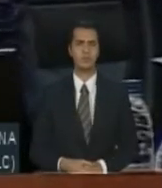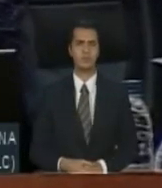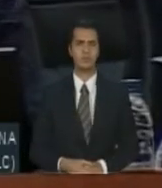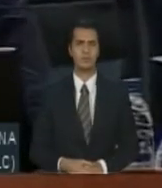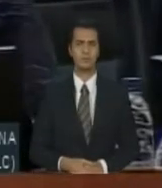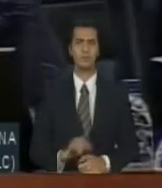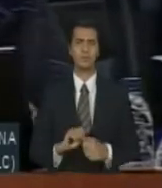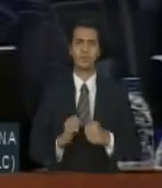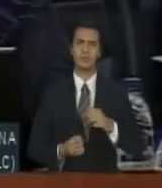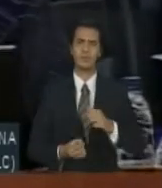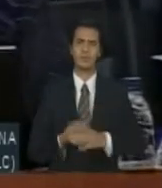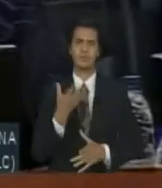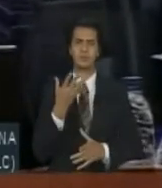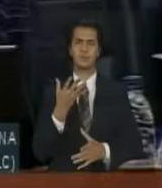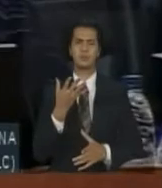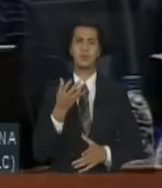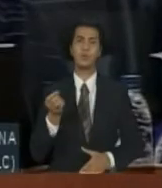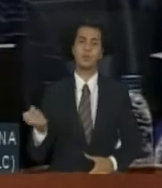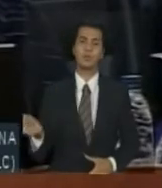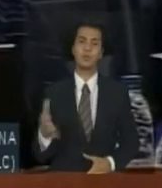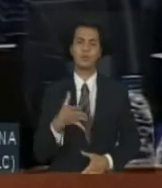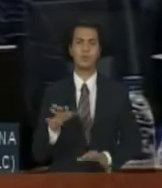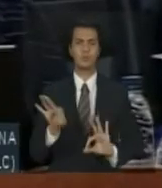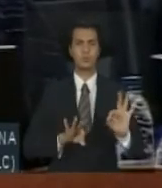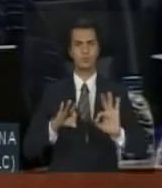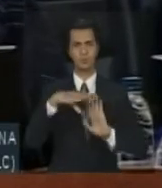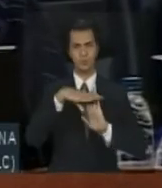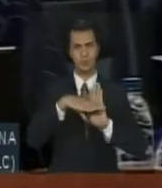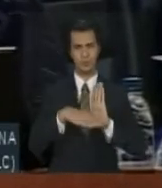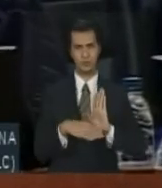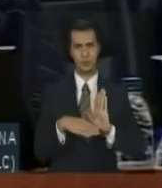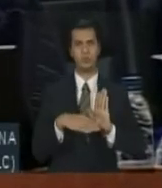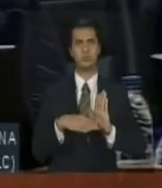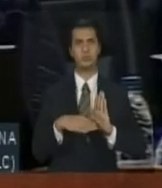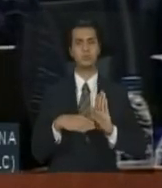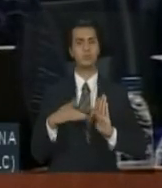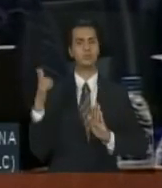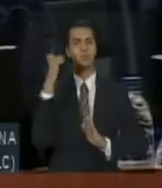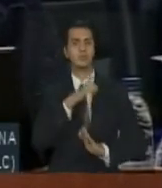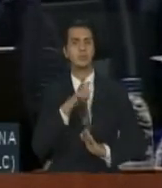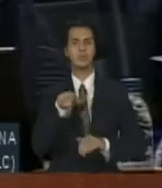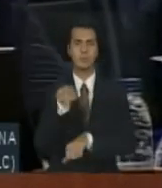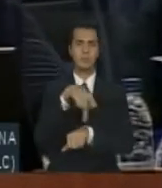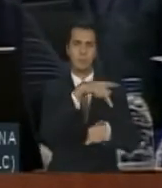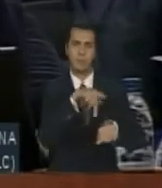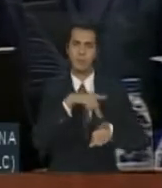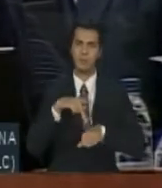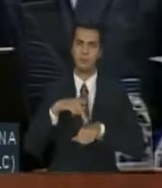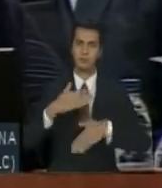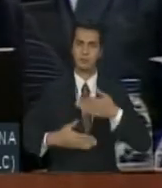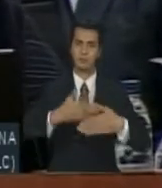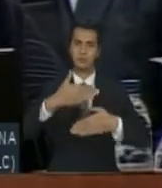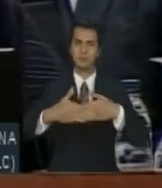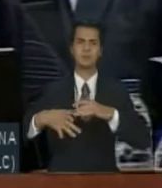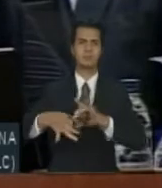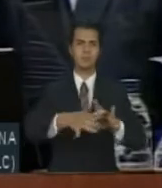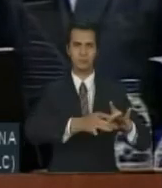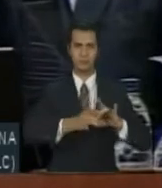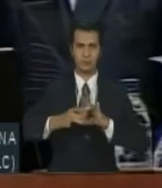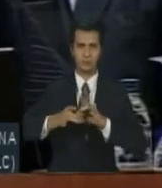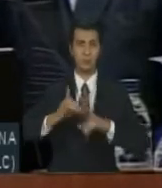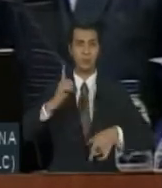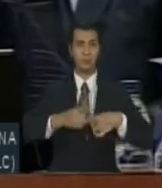criação mesmo, de um novo projeto de crescimento solidário, no qual a prosperidade de